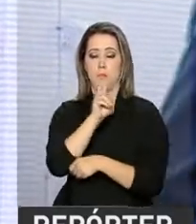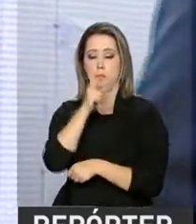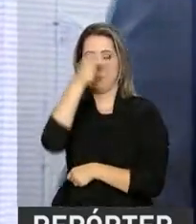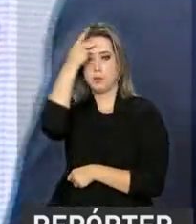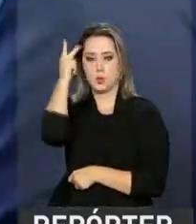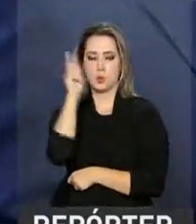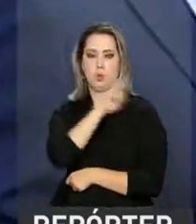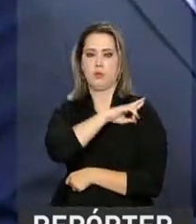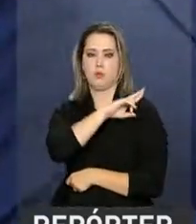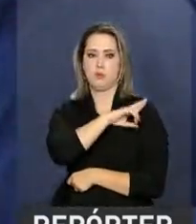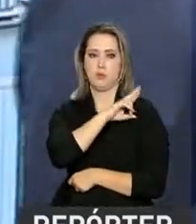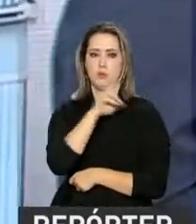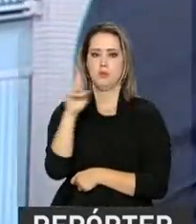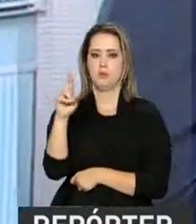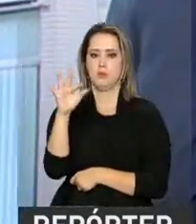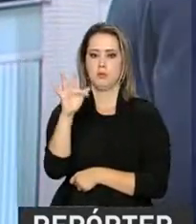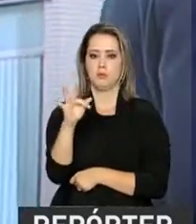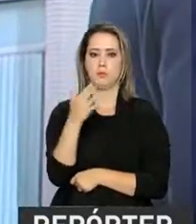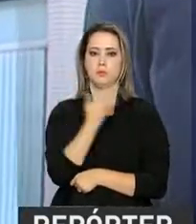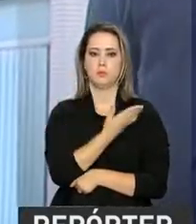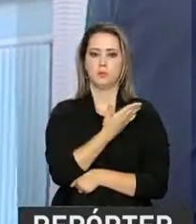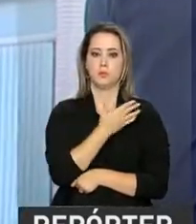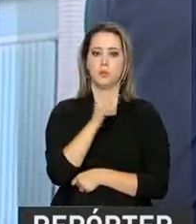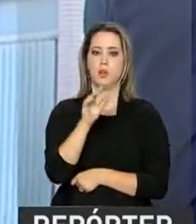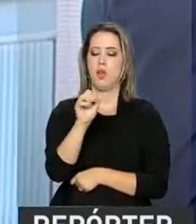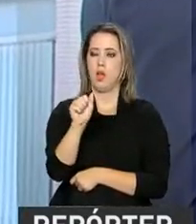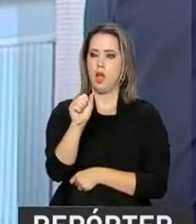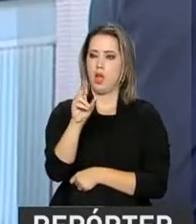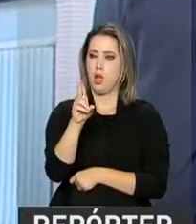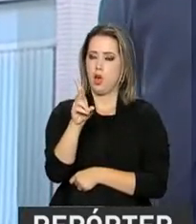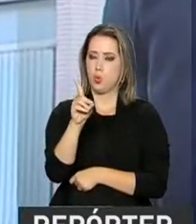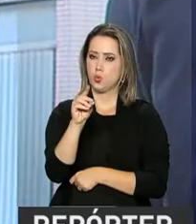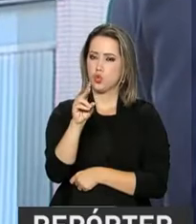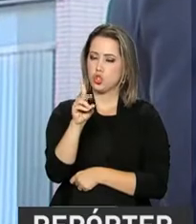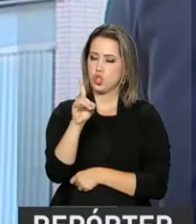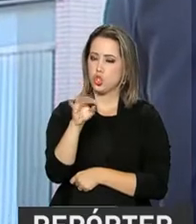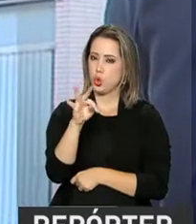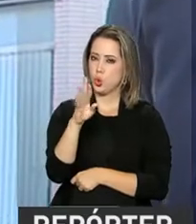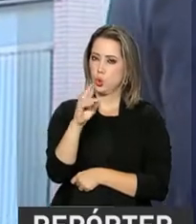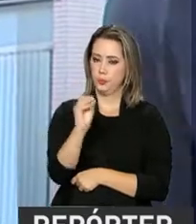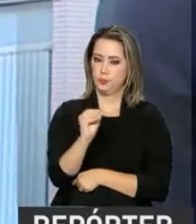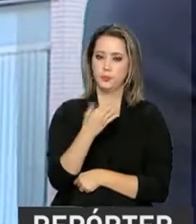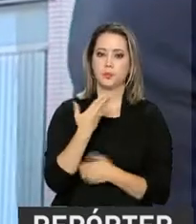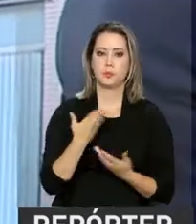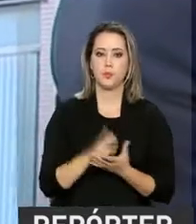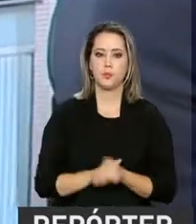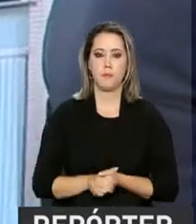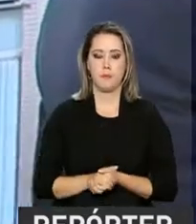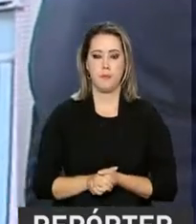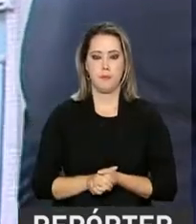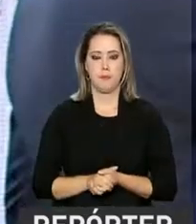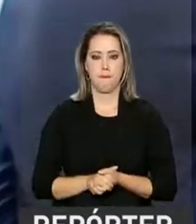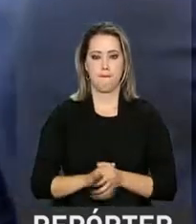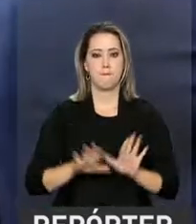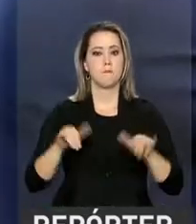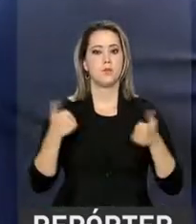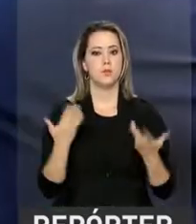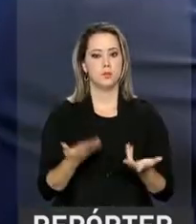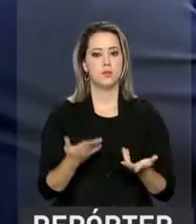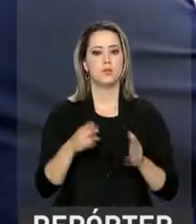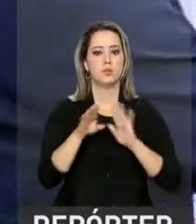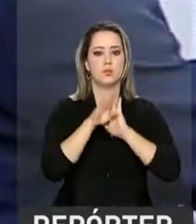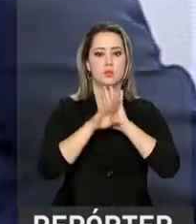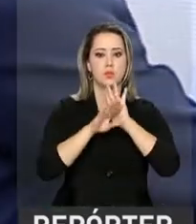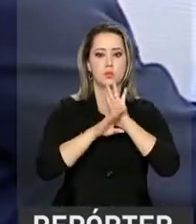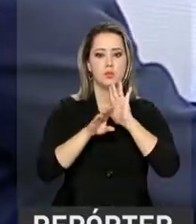Frederico Leite Faber. Auditor, quais são as vantagens para as pessoas que aderirem ao programa? Bem, o Programa Especial de